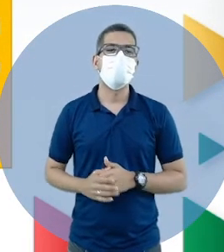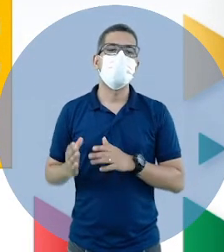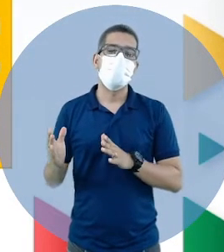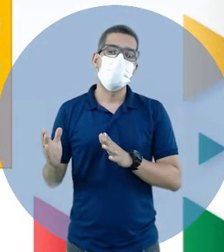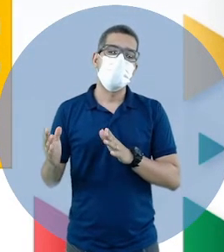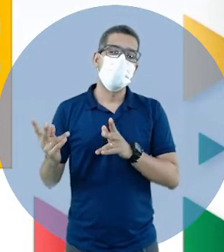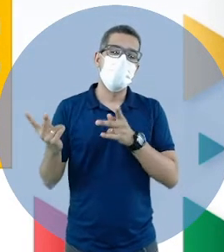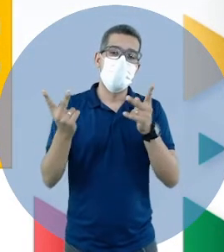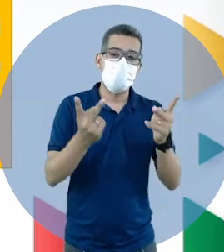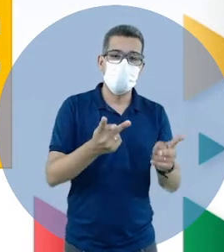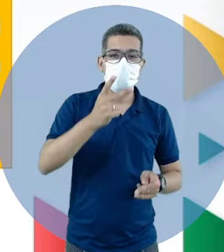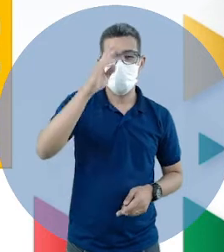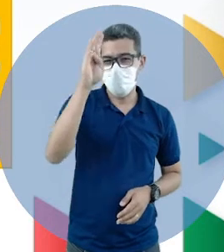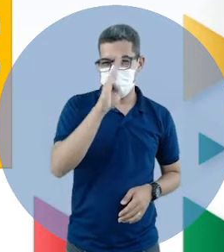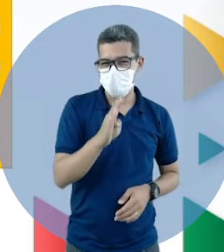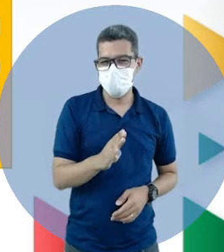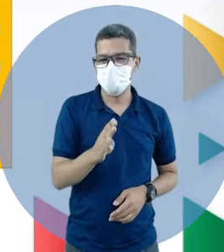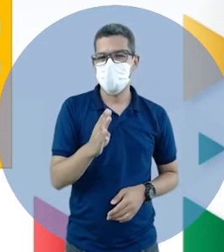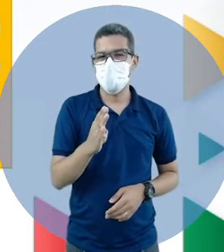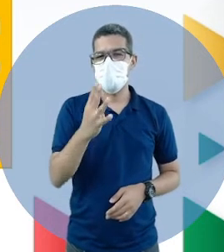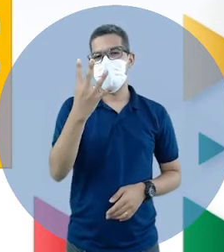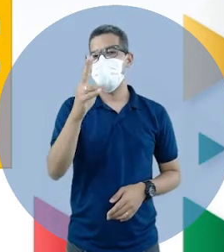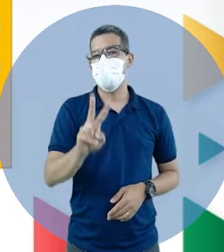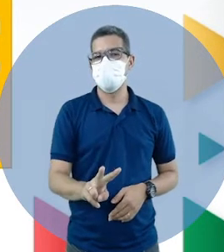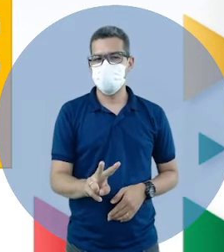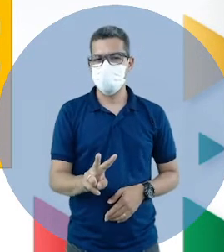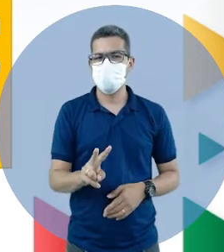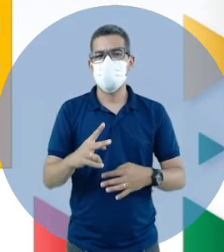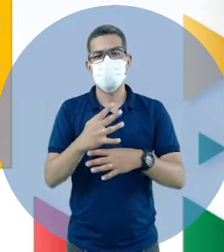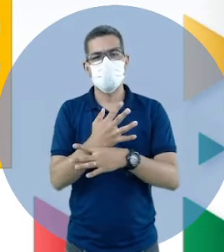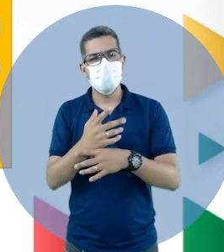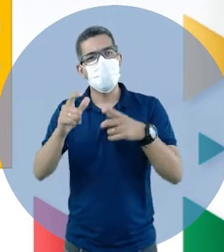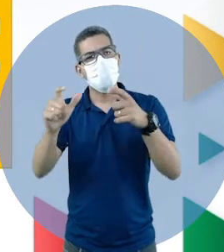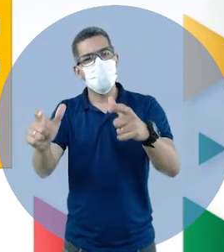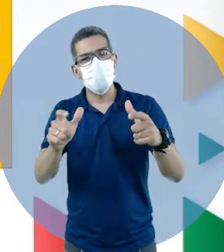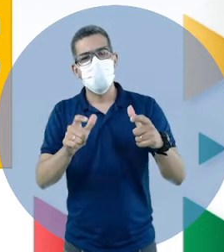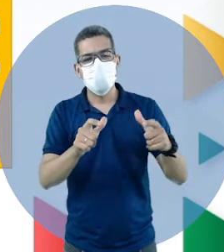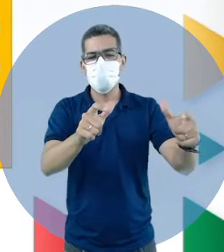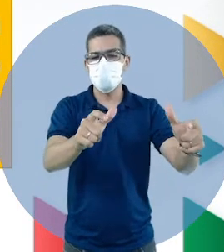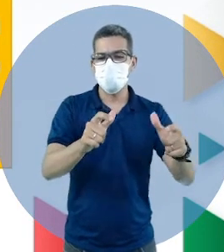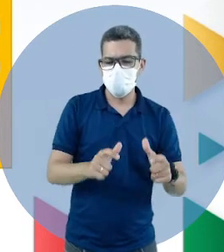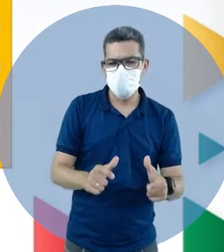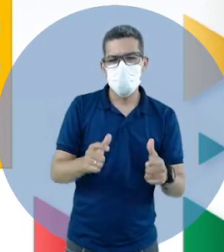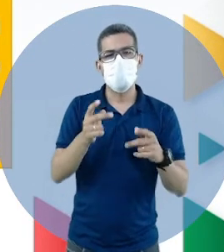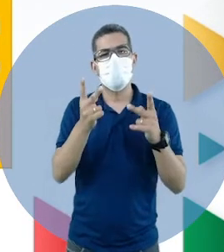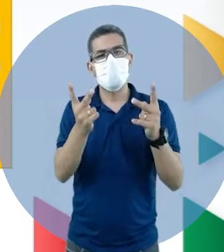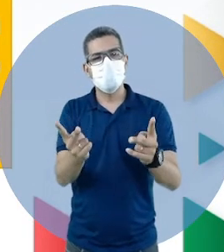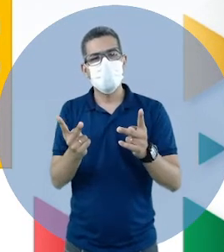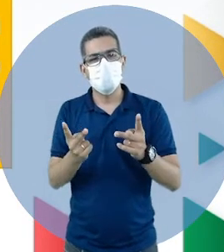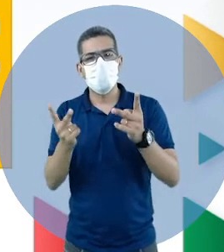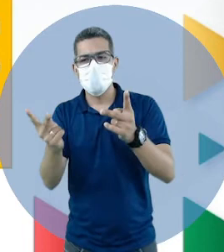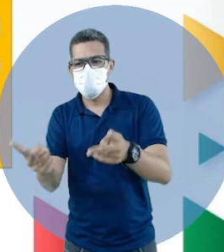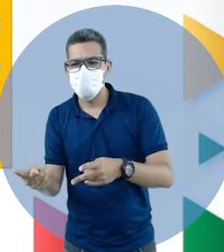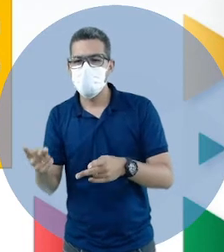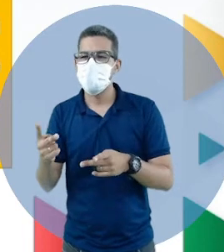no Brasil, onde visitou várias cidades e reuniu multidões, exerceu